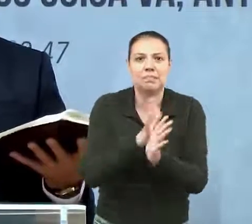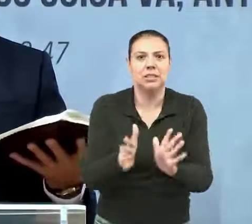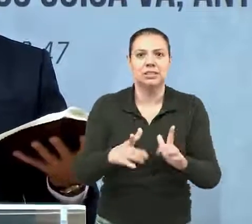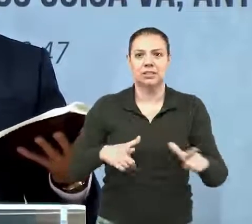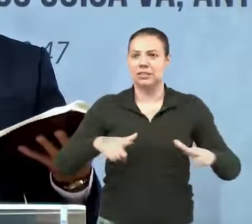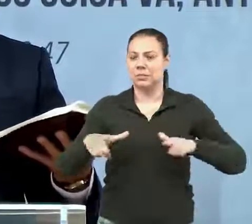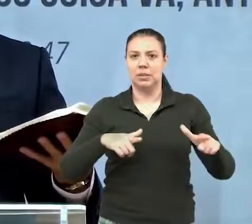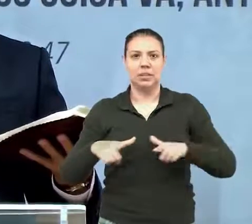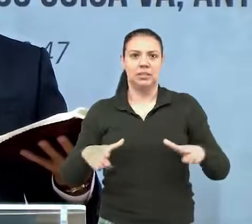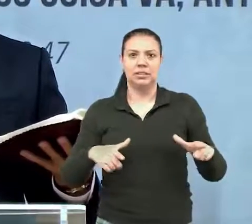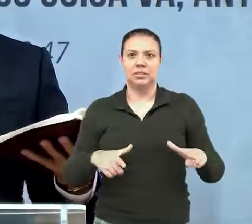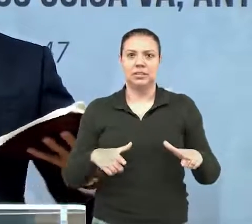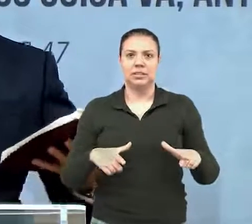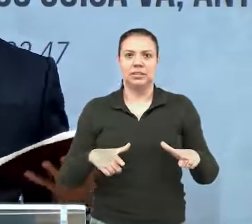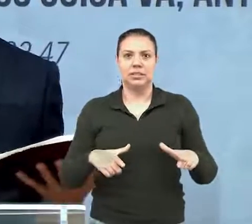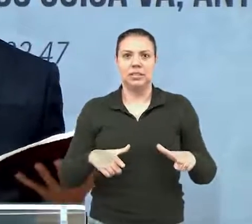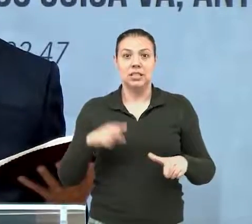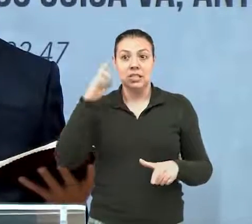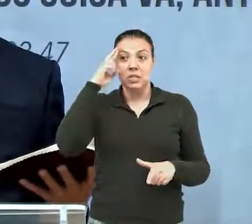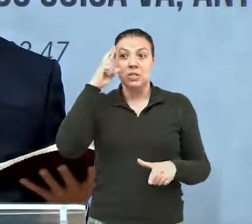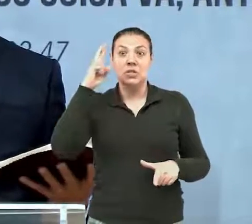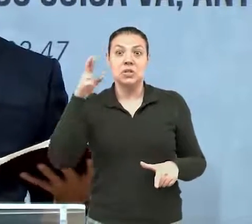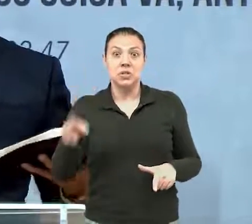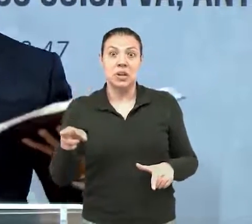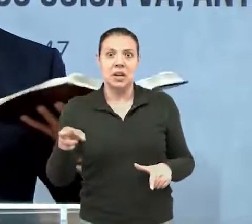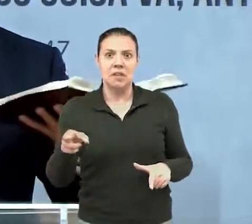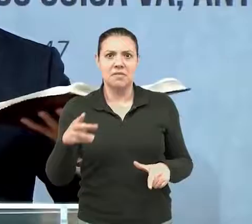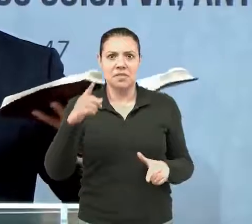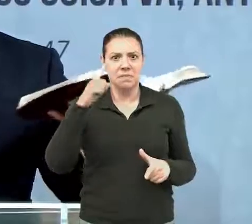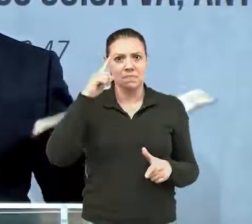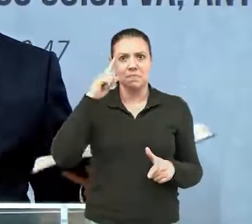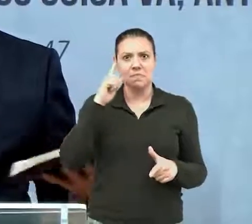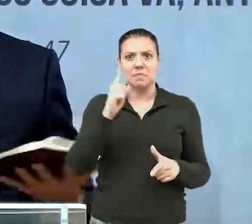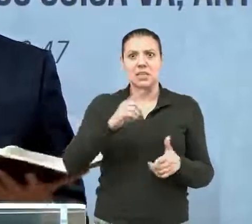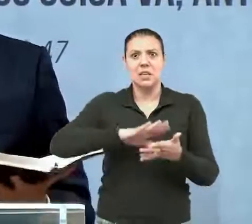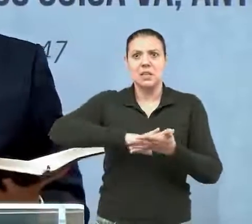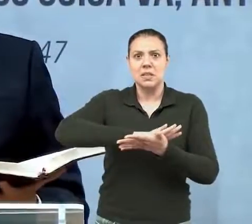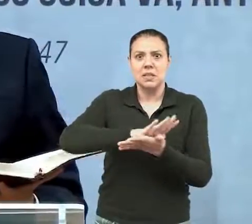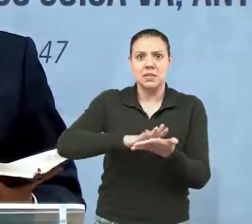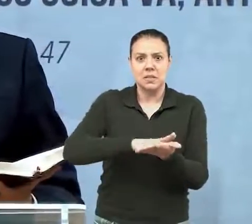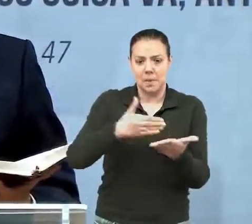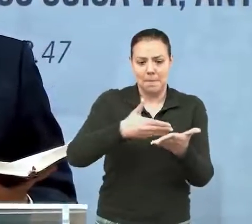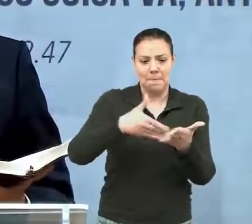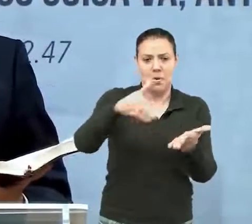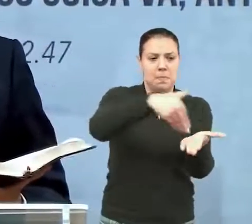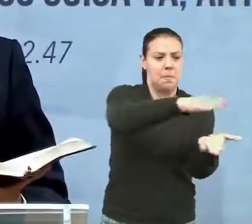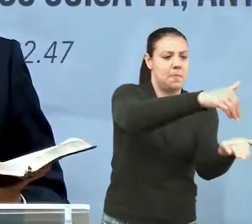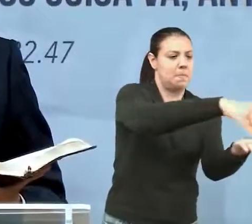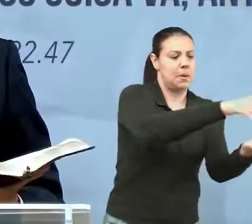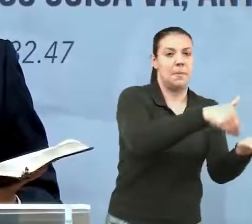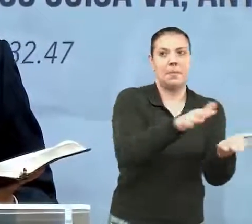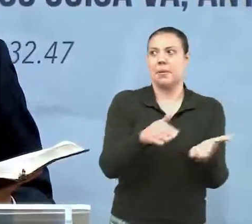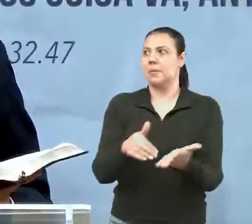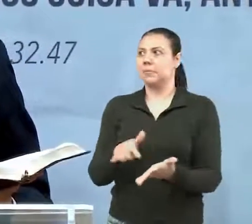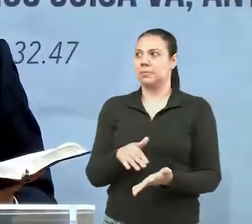Comerciantes que já demitiram seus funcionários porque não acreditam mais na possibilidade de retorno.